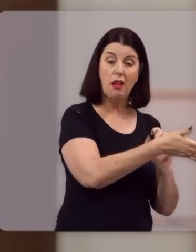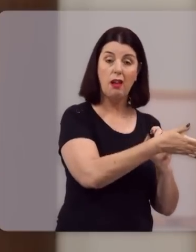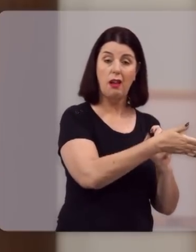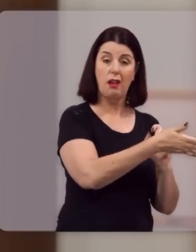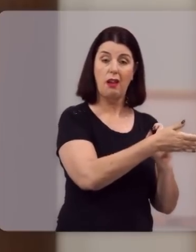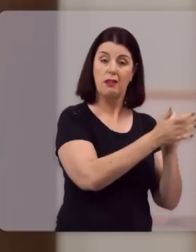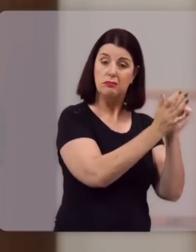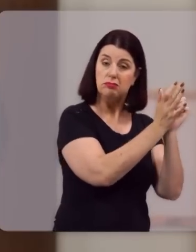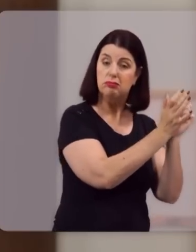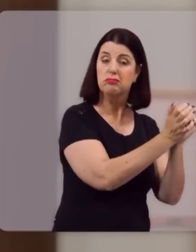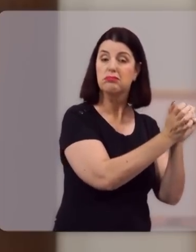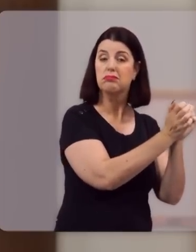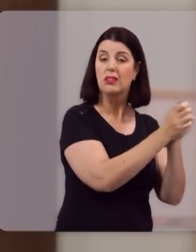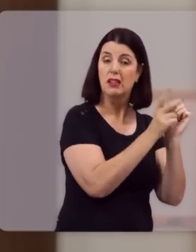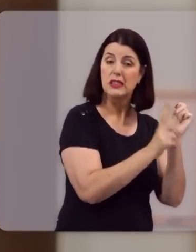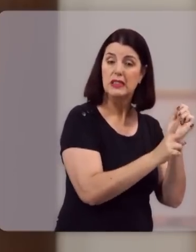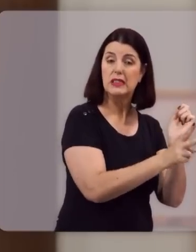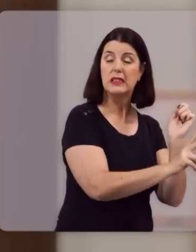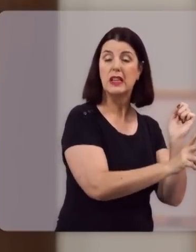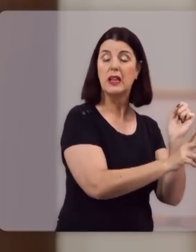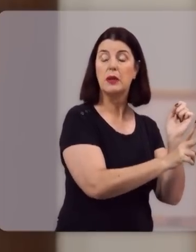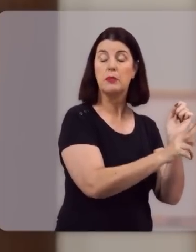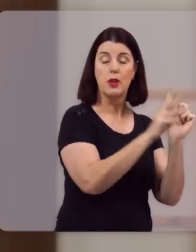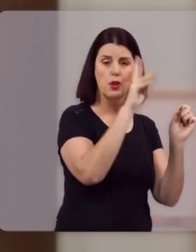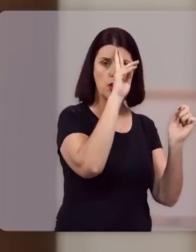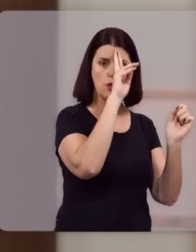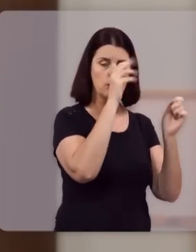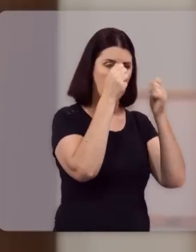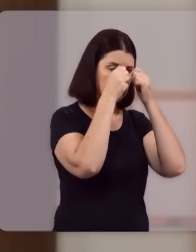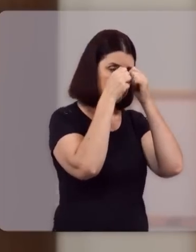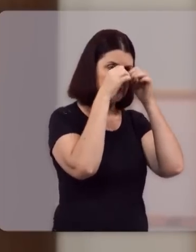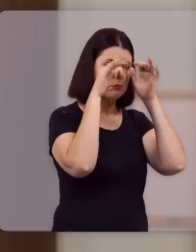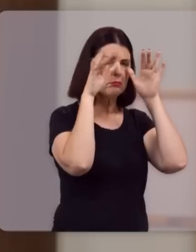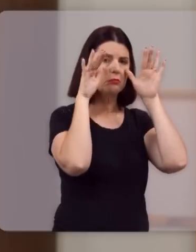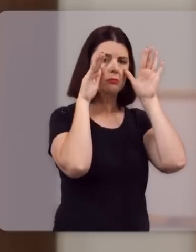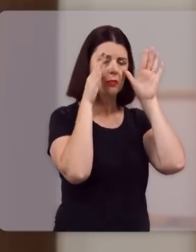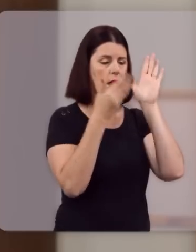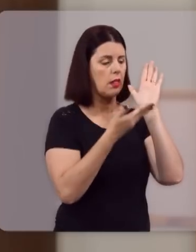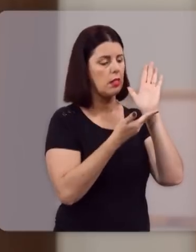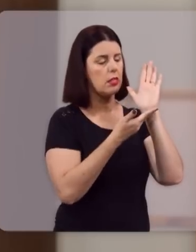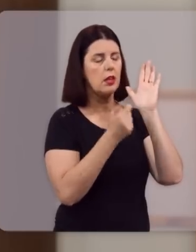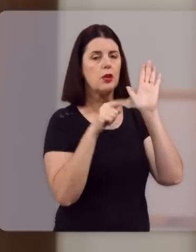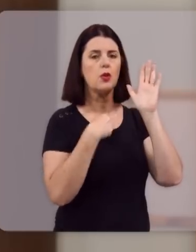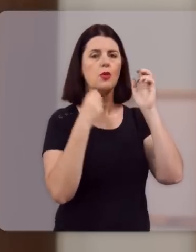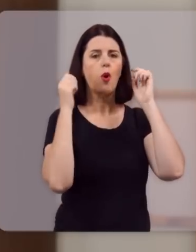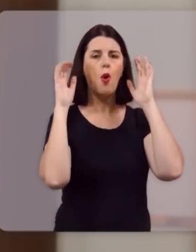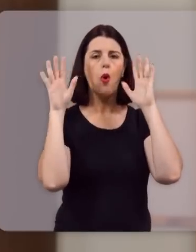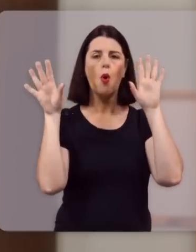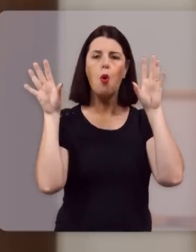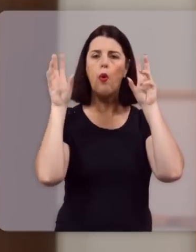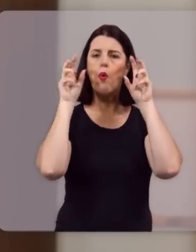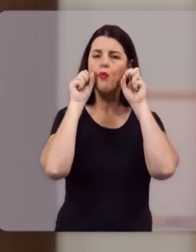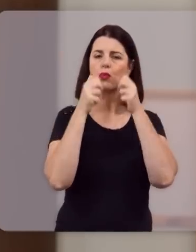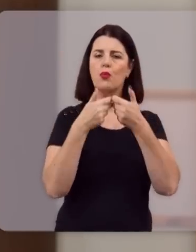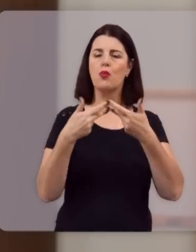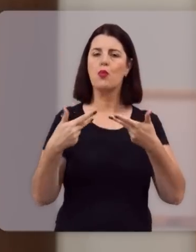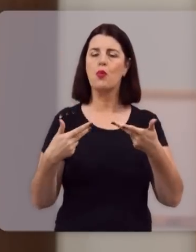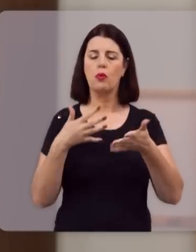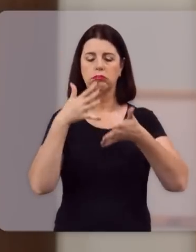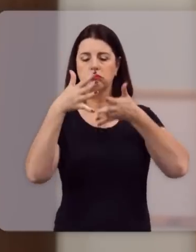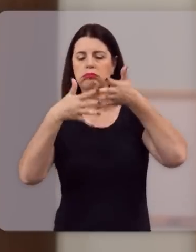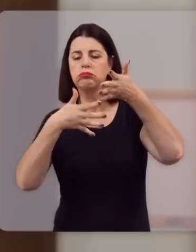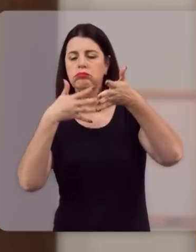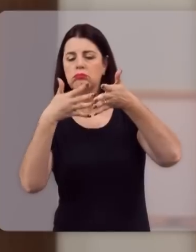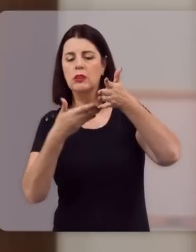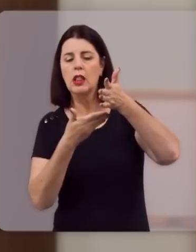na potestade dele, no império das trevas, e o Senhor abriu os nossos olhos, o Senhor tirou o tampão dos nossos ouvidos, e o Senhor arrancou de nós